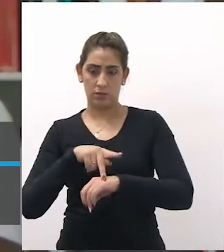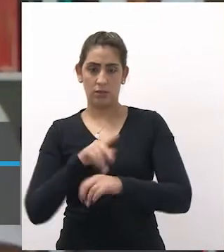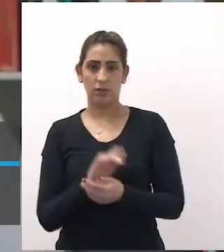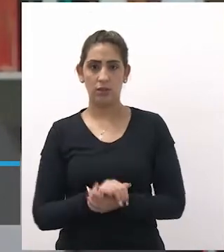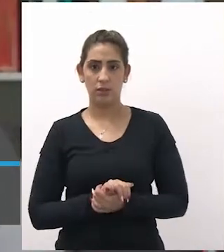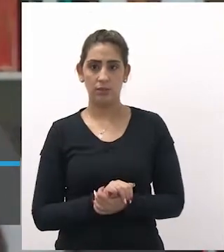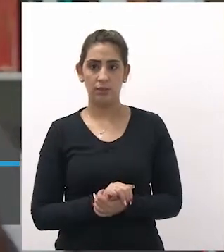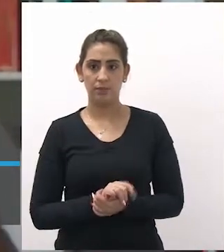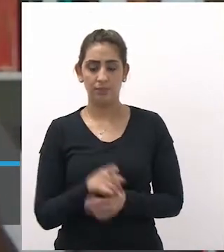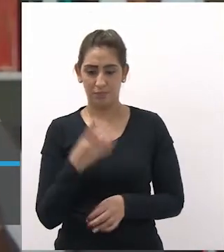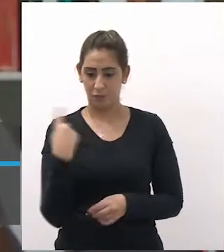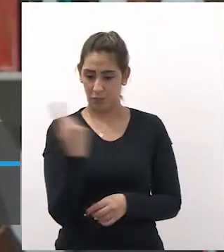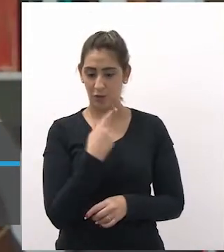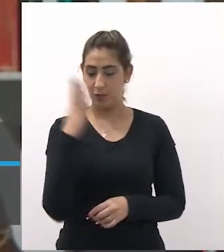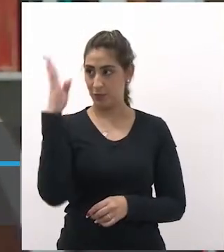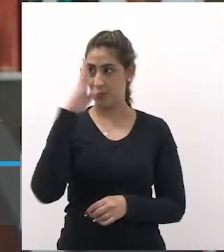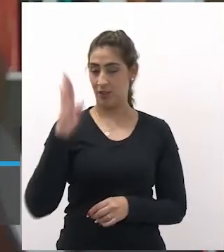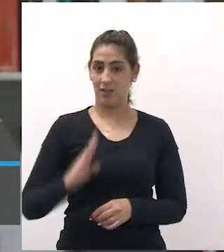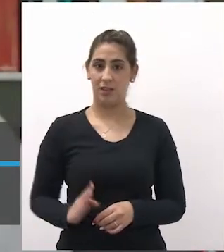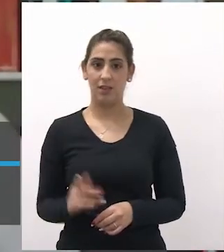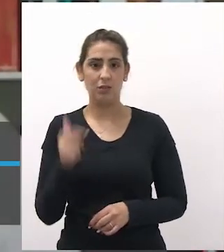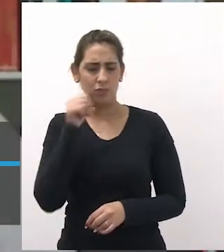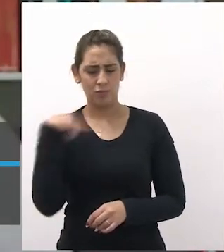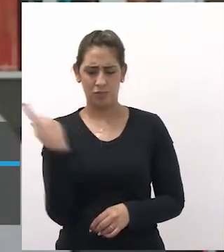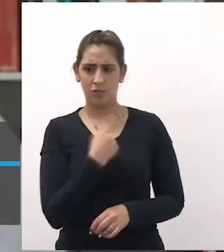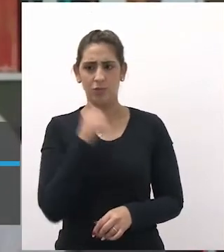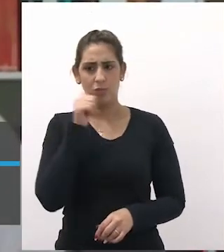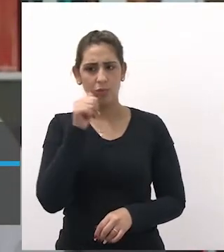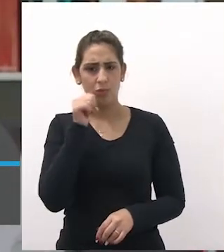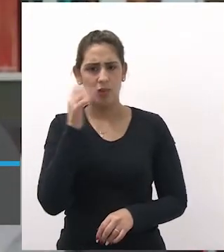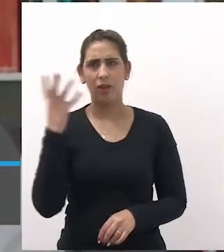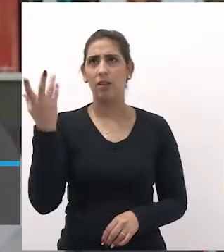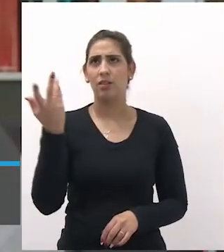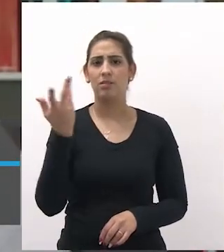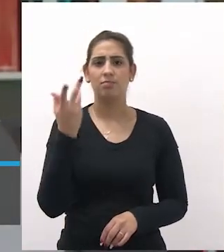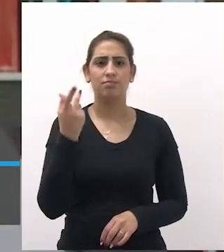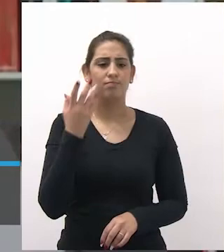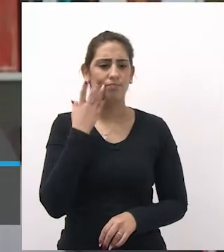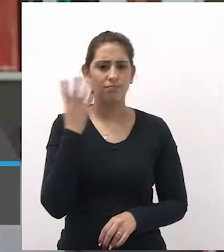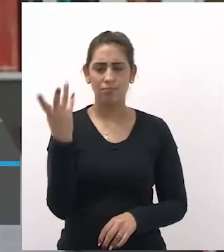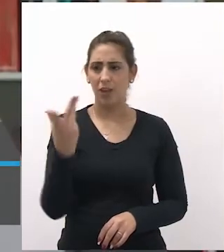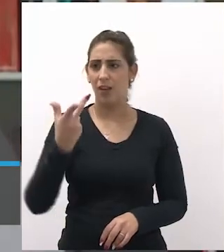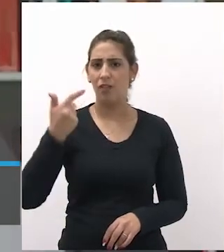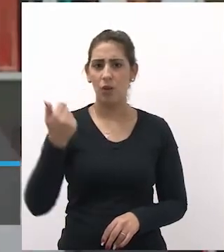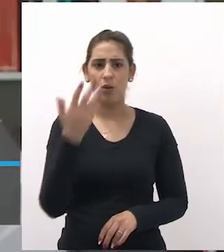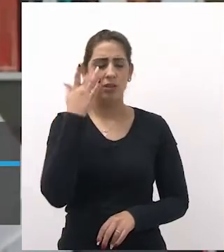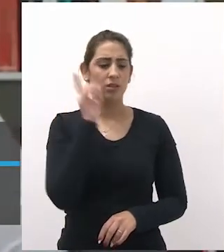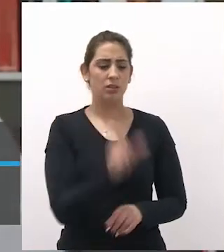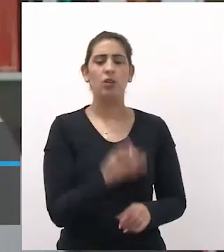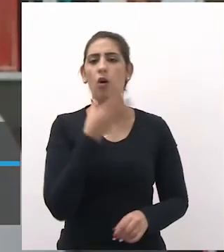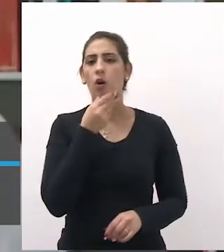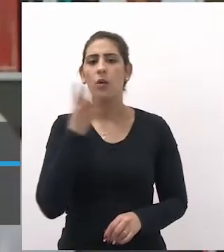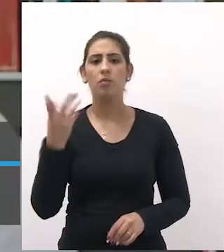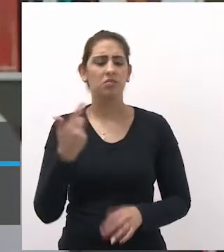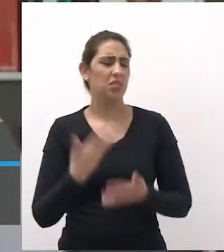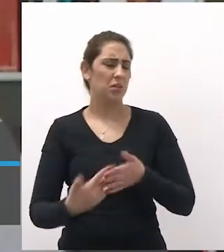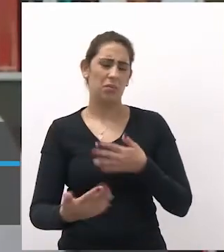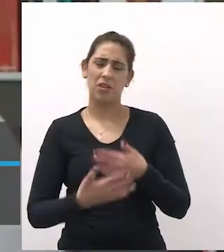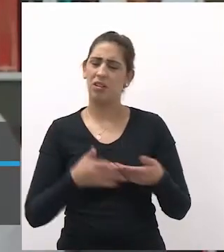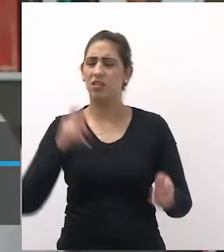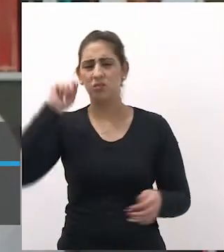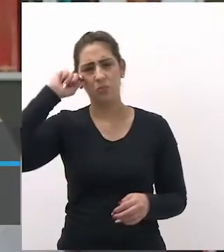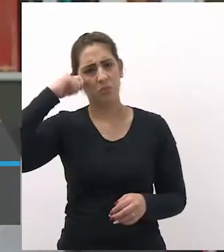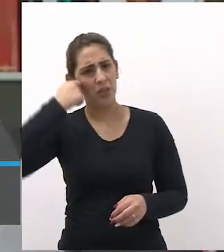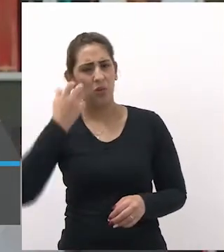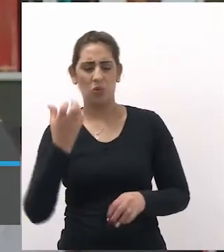nossa brasileira, né? Nós temos mulheres incríveis, nós temos homens incríveis na nossa literatura, independente de ser branco ou preto, nós temos